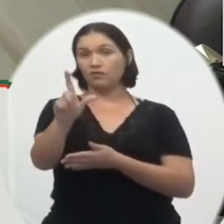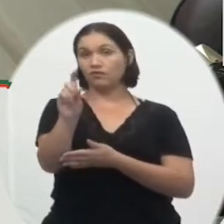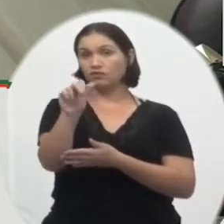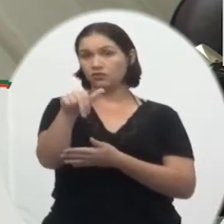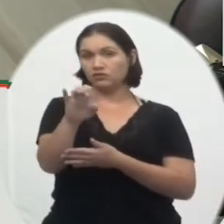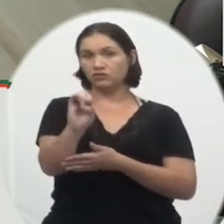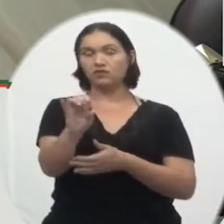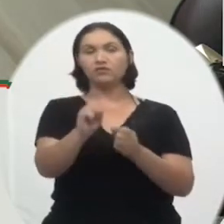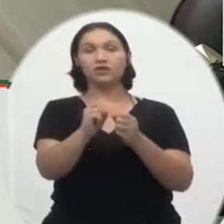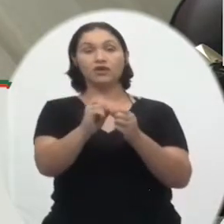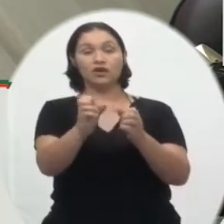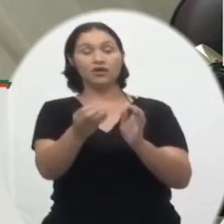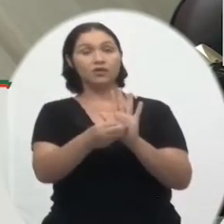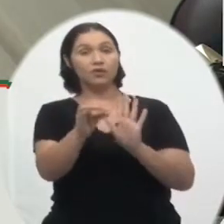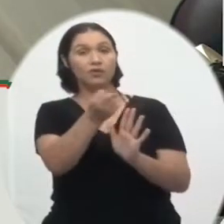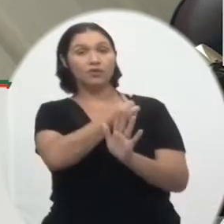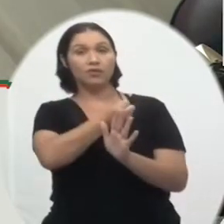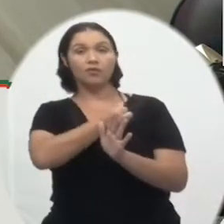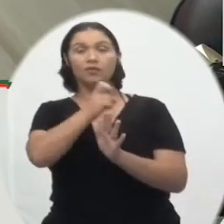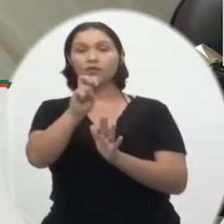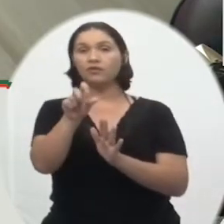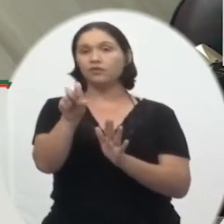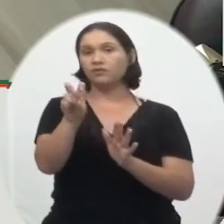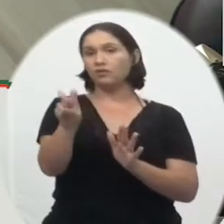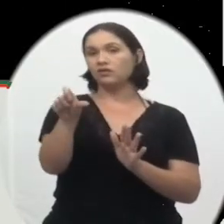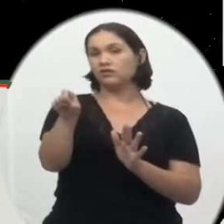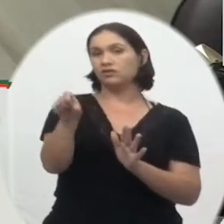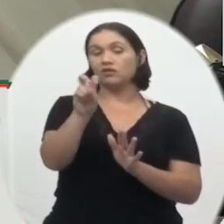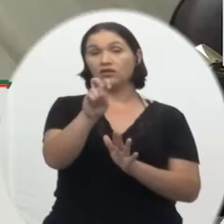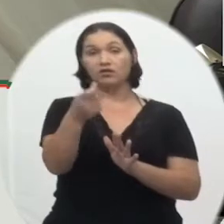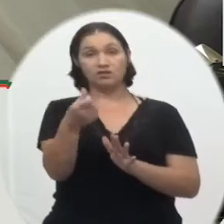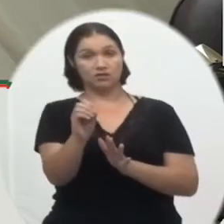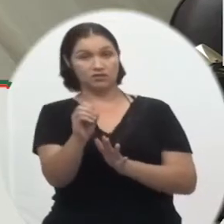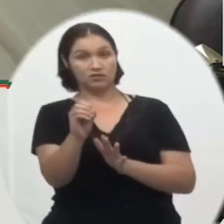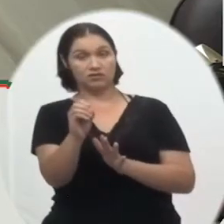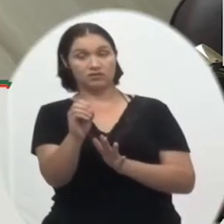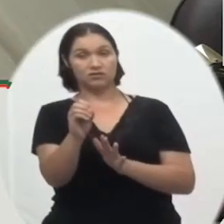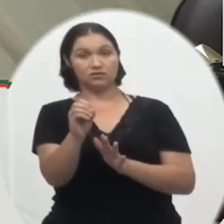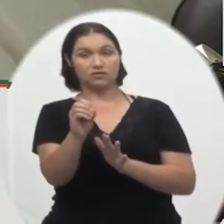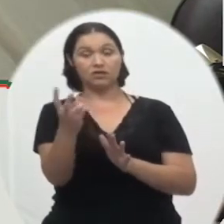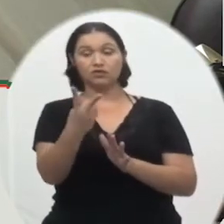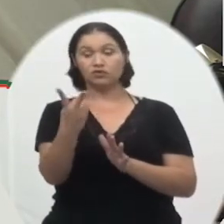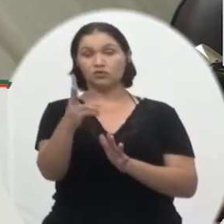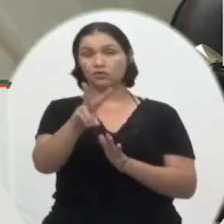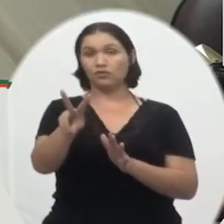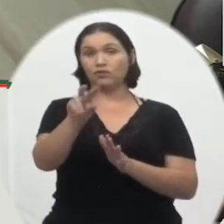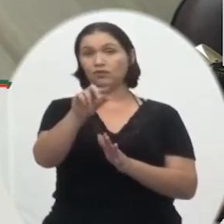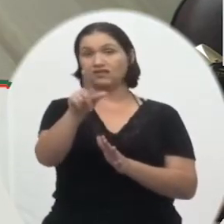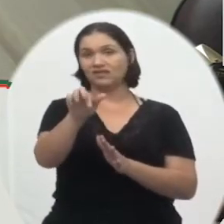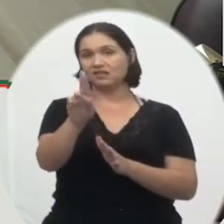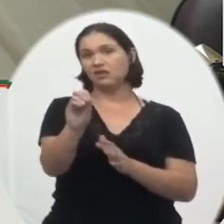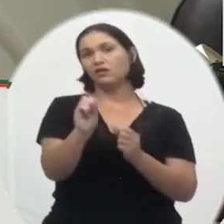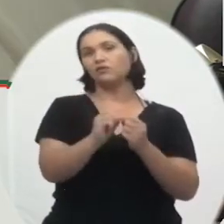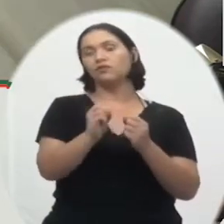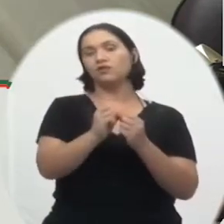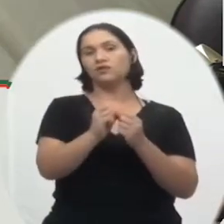Potelec. Indicações números 559/19 e 560/19, ambas de autoria do vereador Zairo